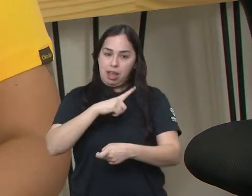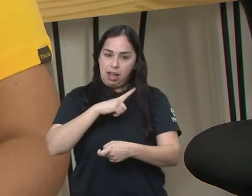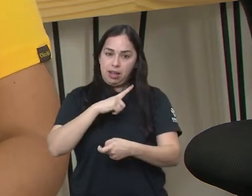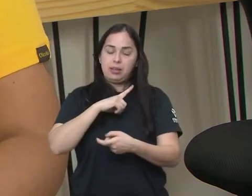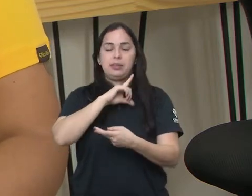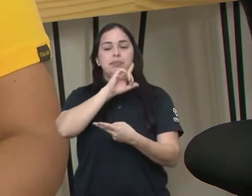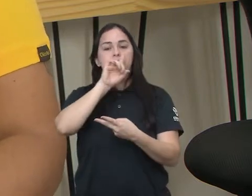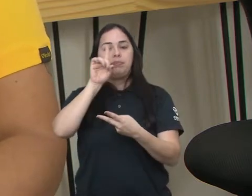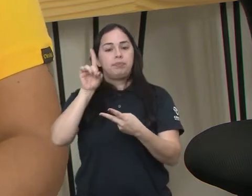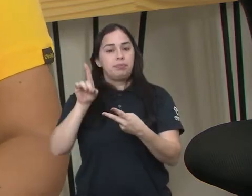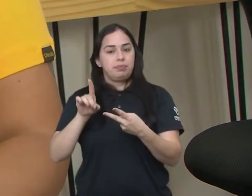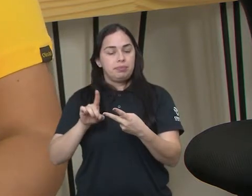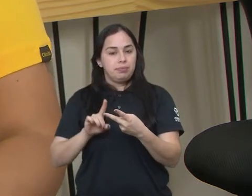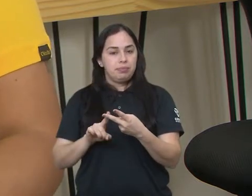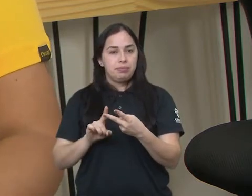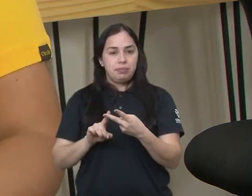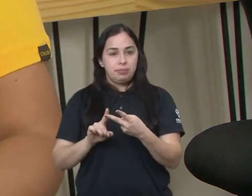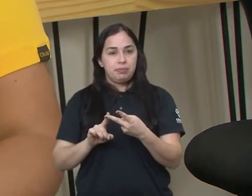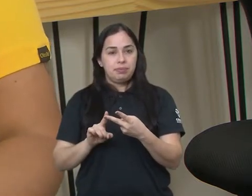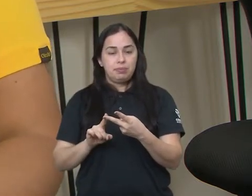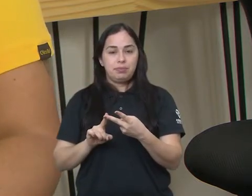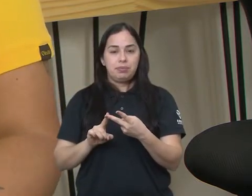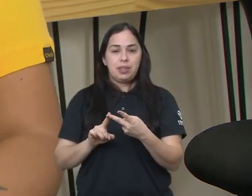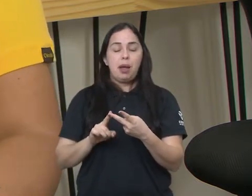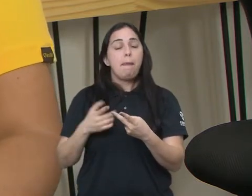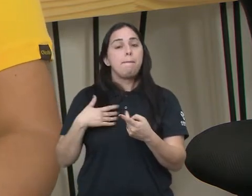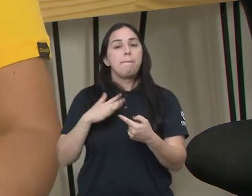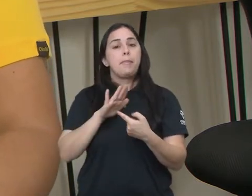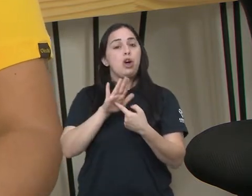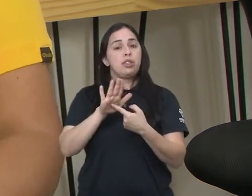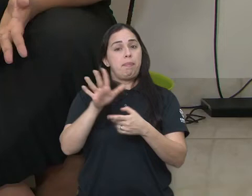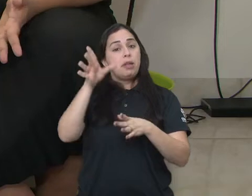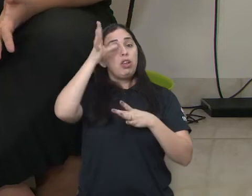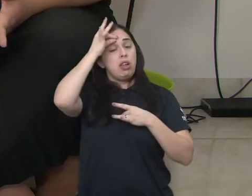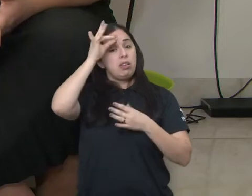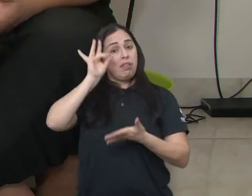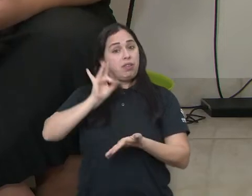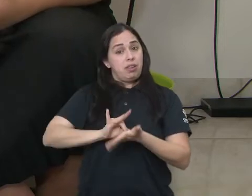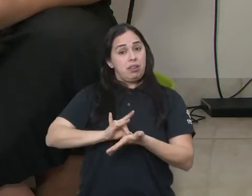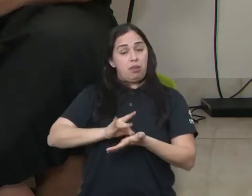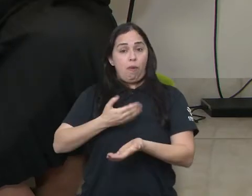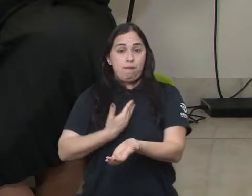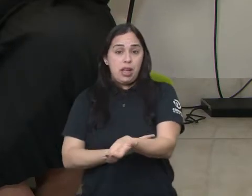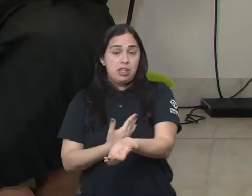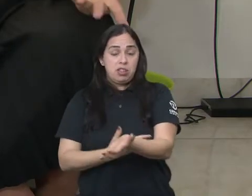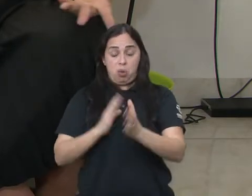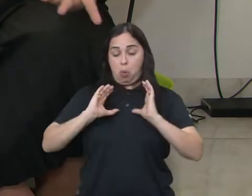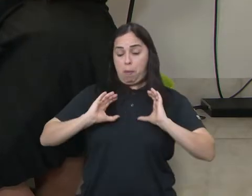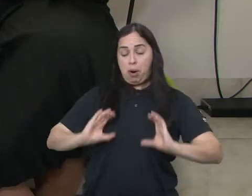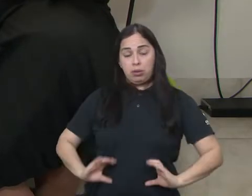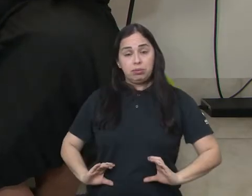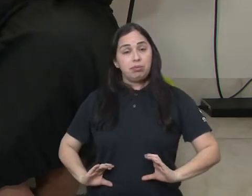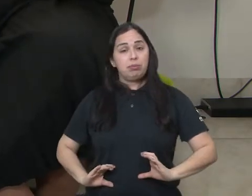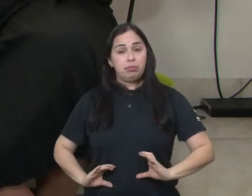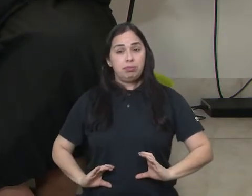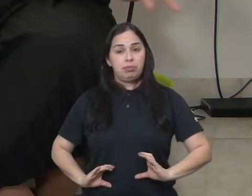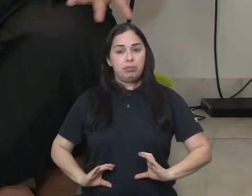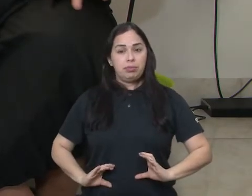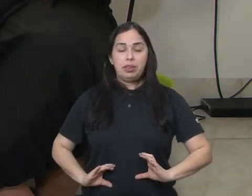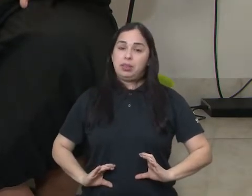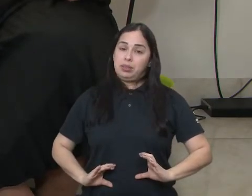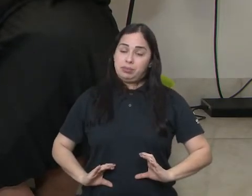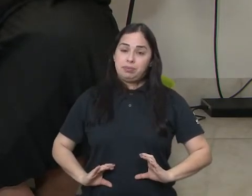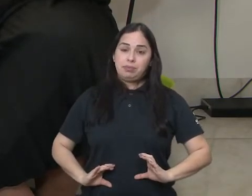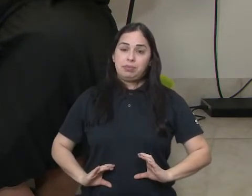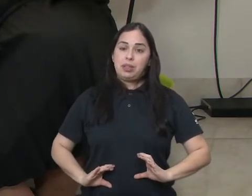da violência, e ela também mostra personagens reais, com seus vícios, com seus comportamentos. E aí